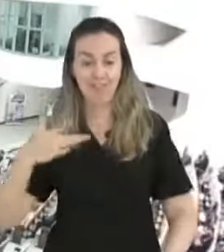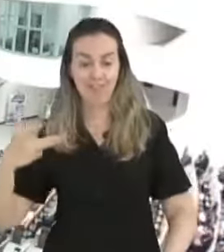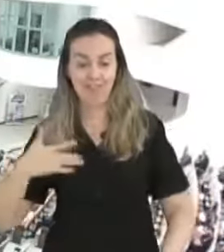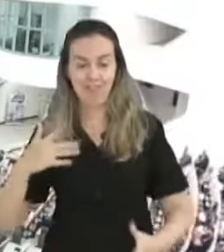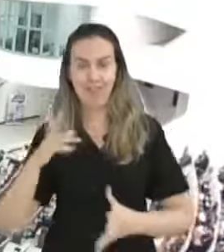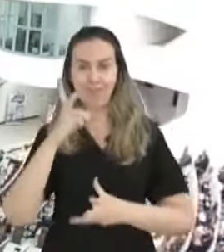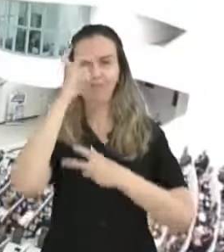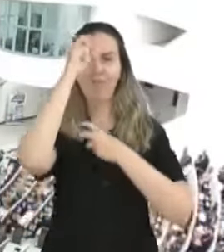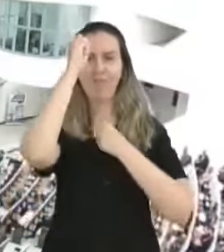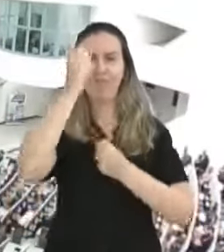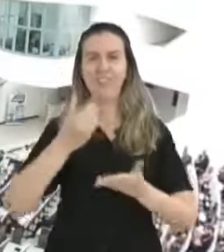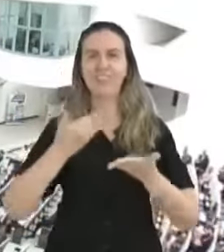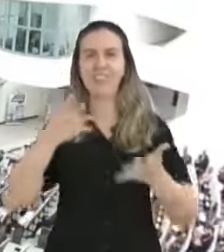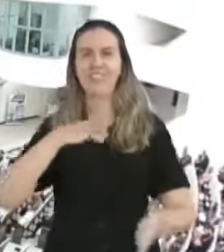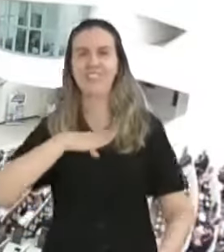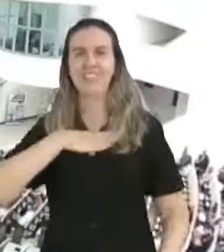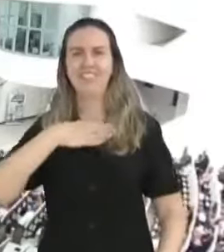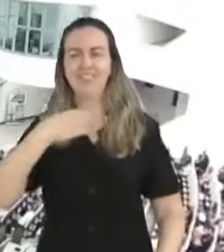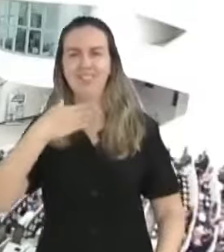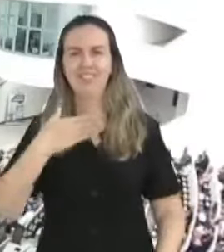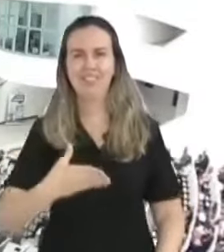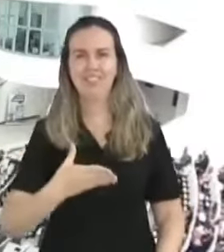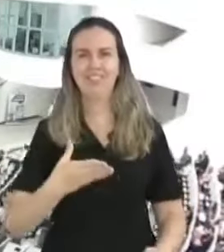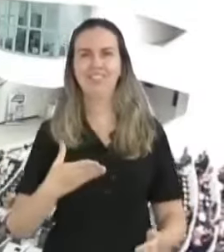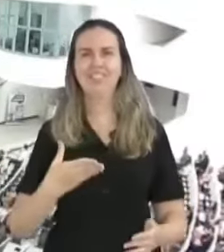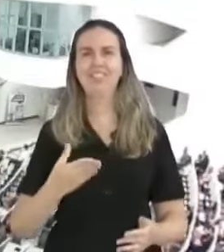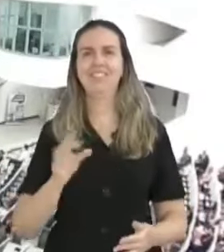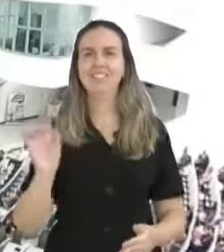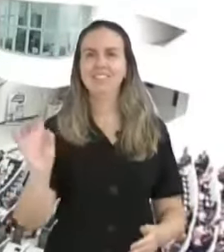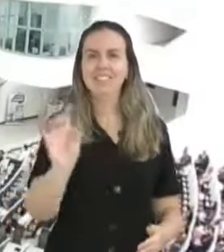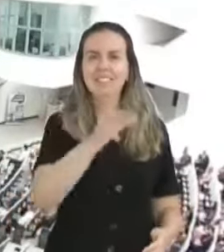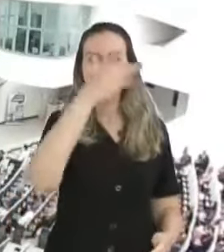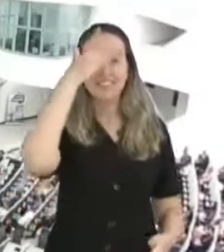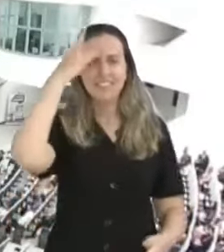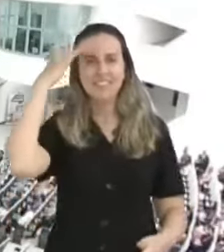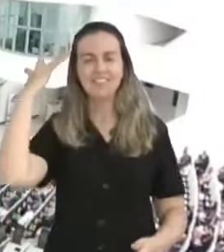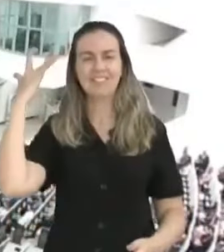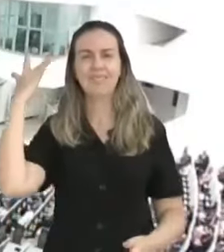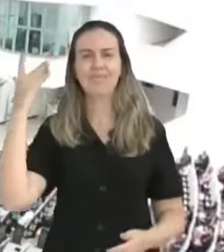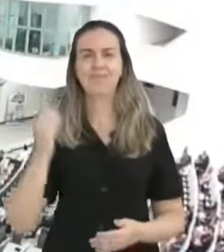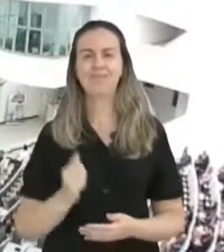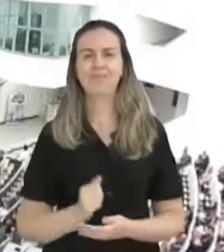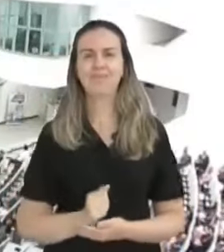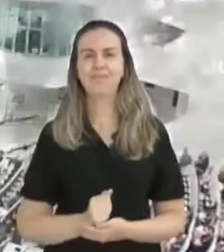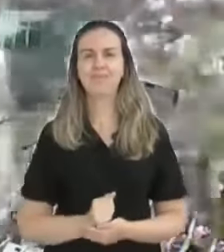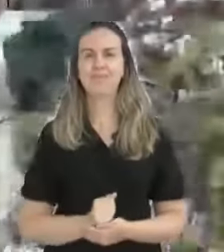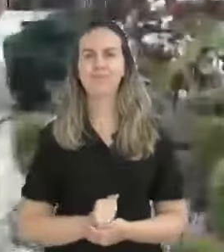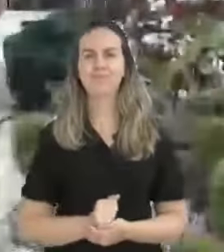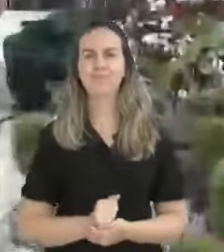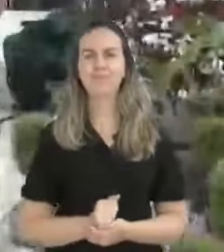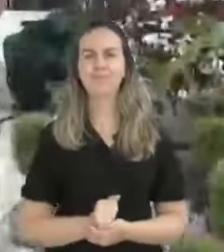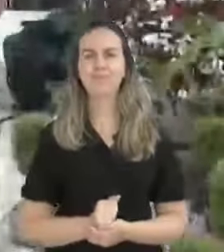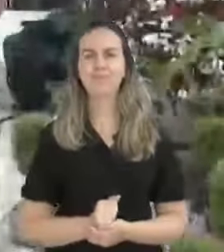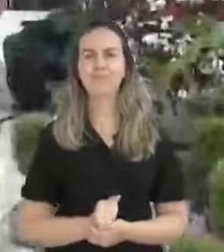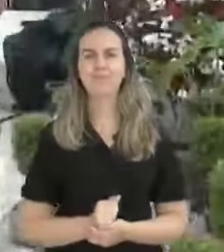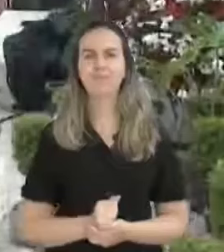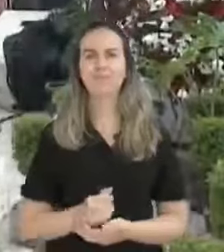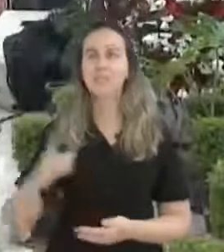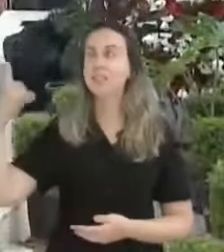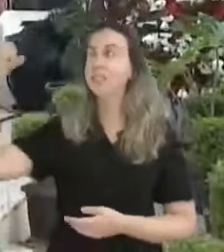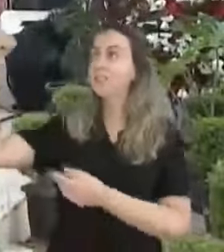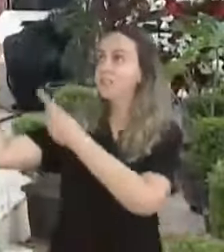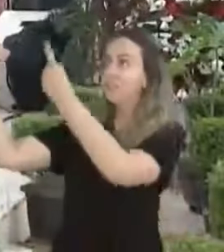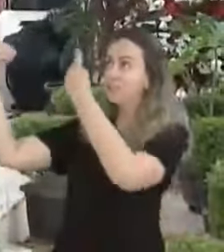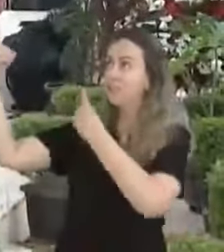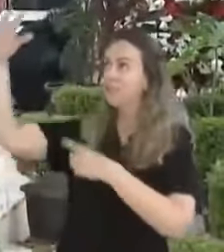da águia. Você vai sair daqui renovado, porque está escrito no Salmo 104 e versículo 30: tu envias o